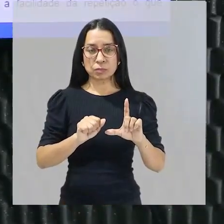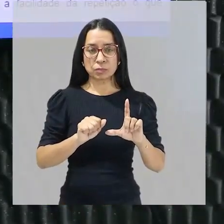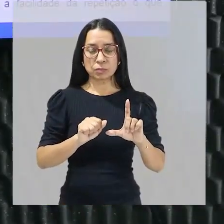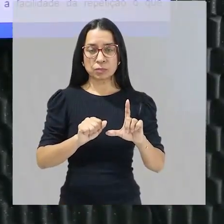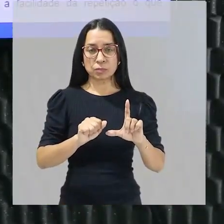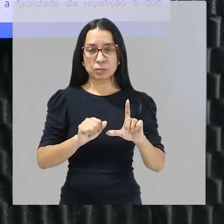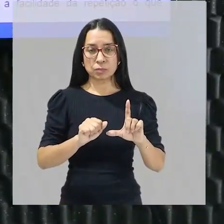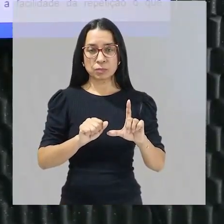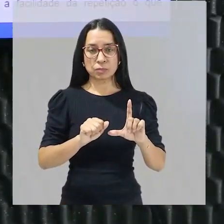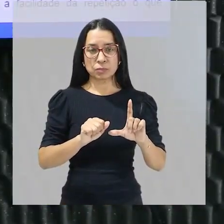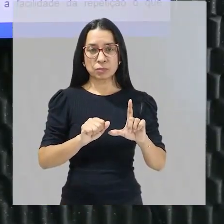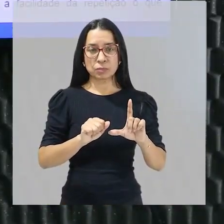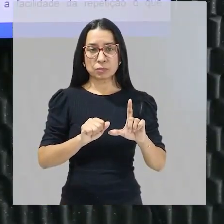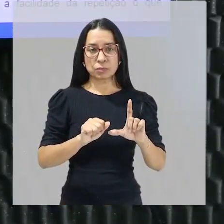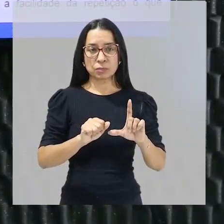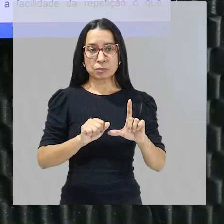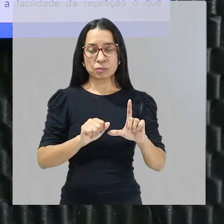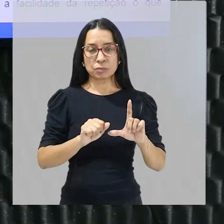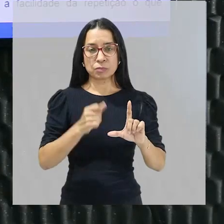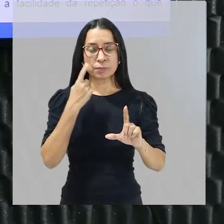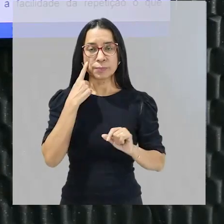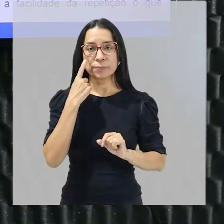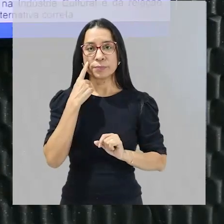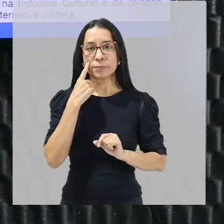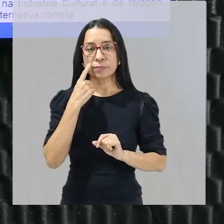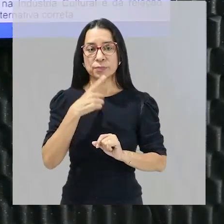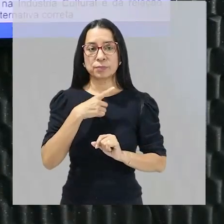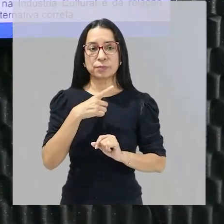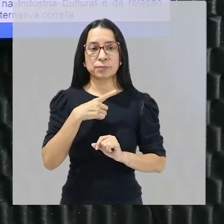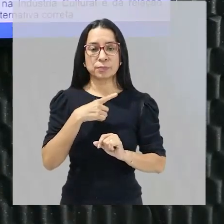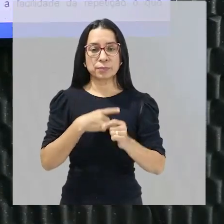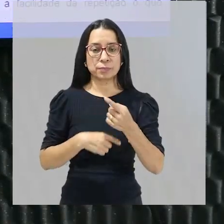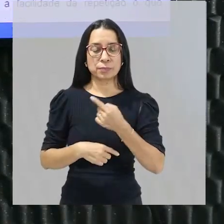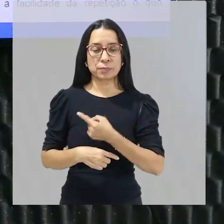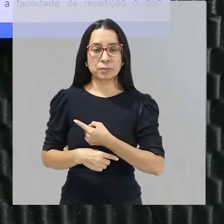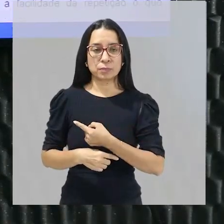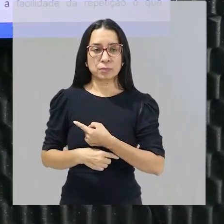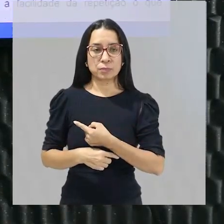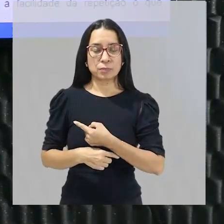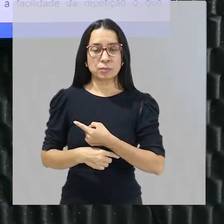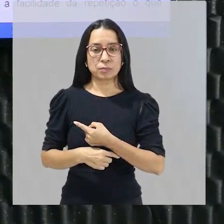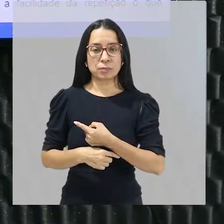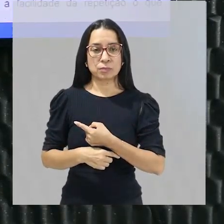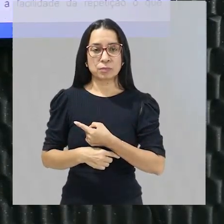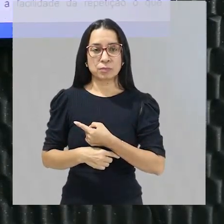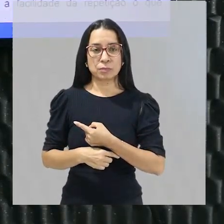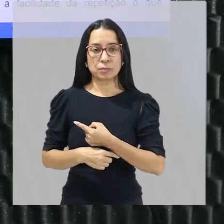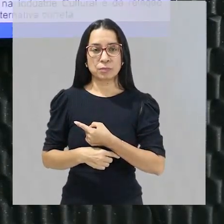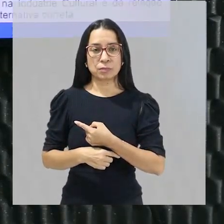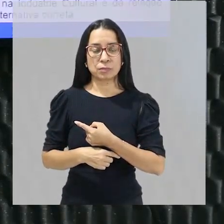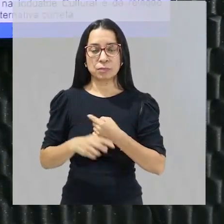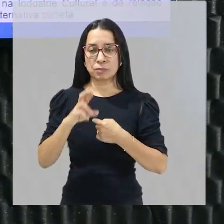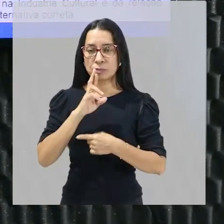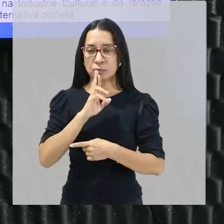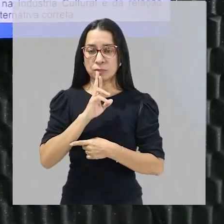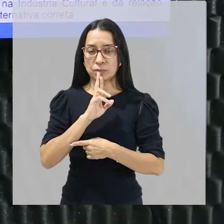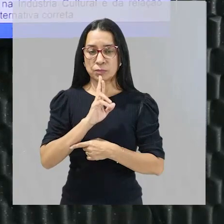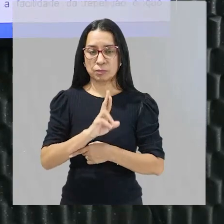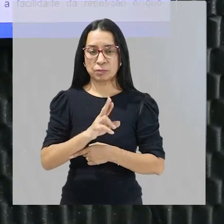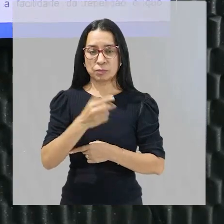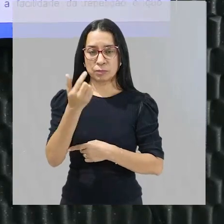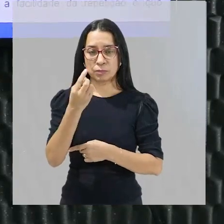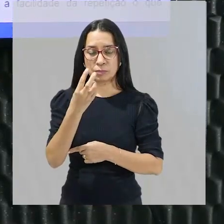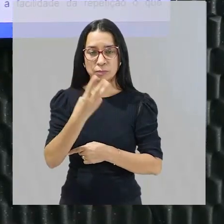poder crítico. Olha só, nós temos aqui uma grande proposição. Nesta terceira